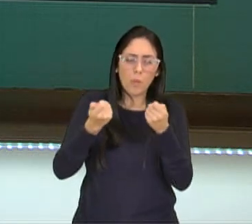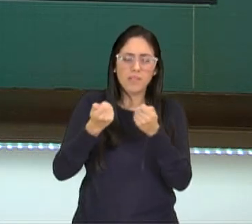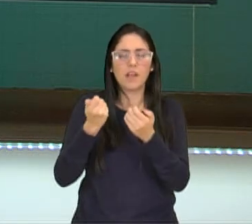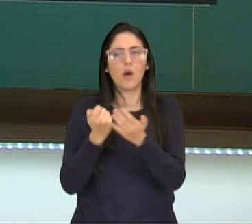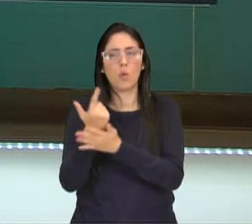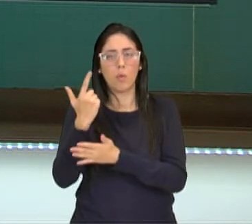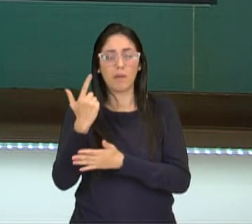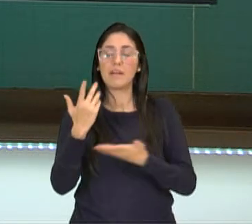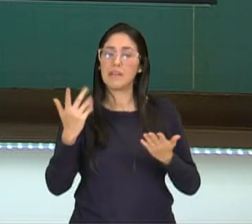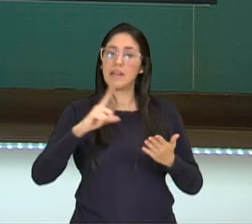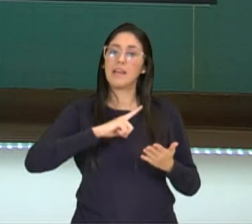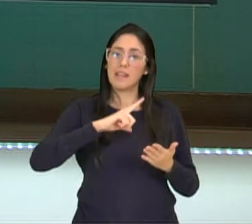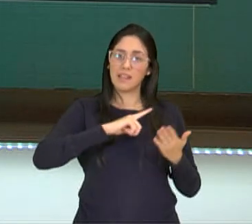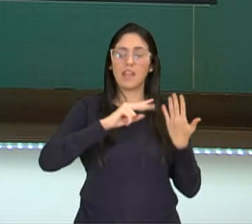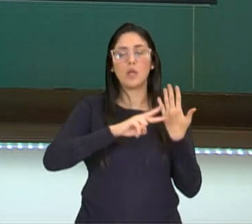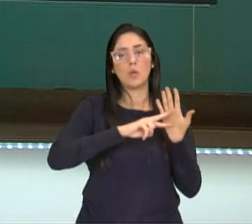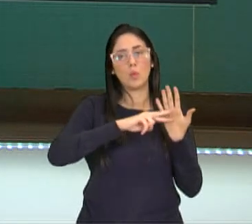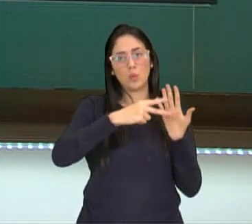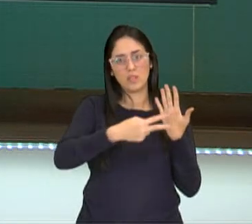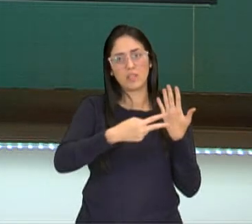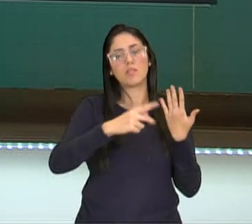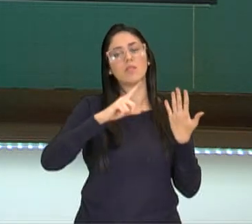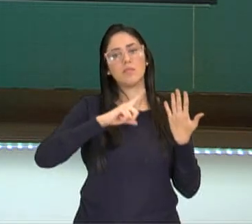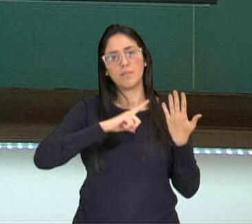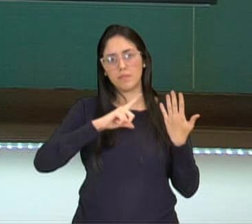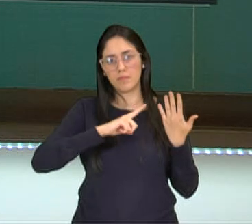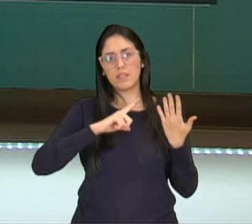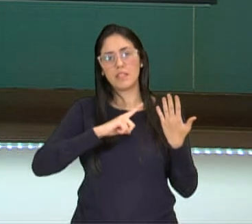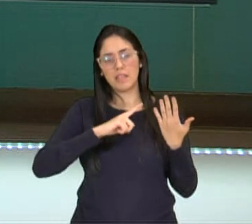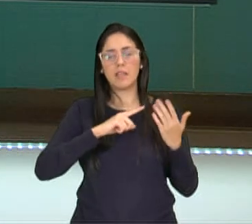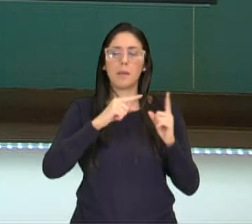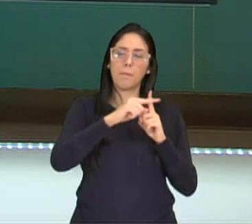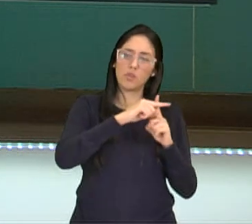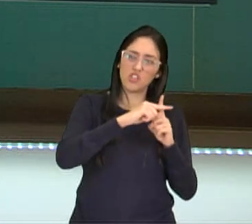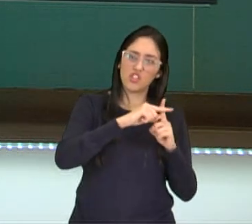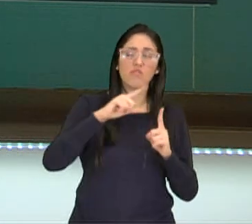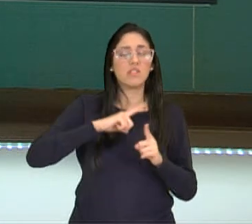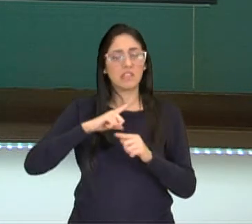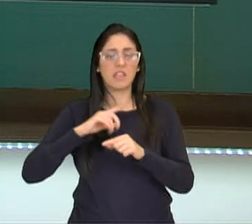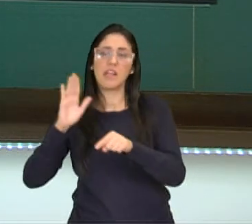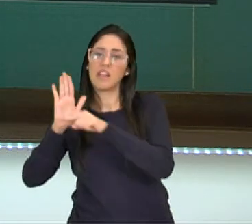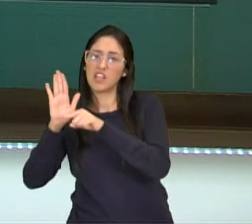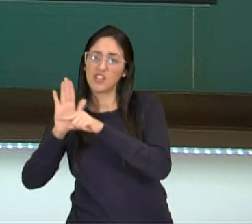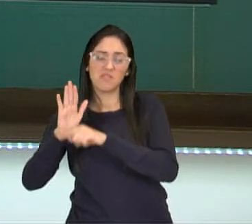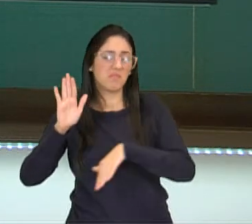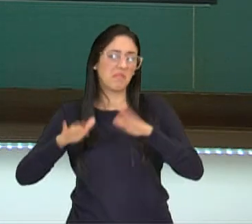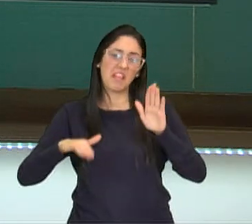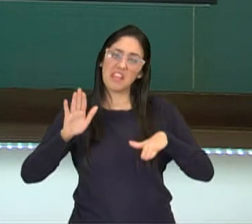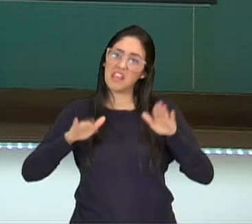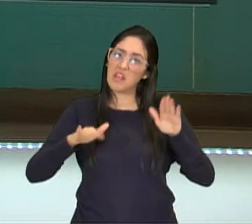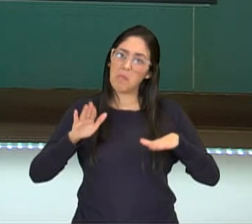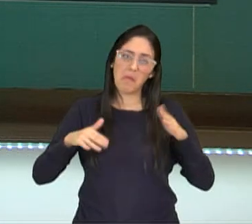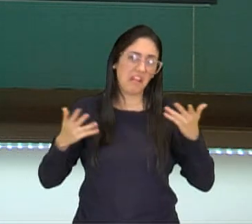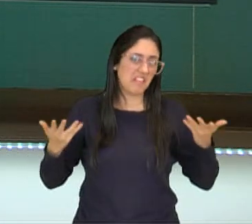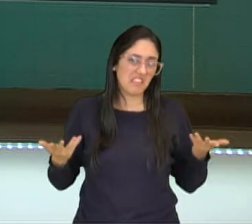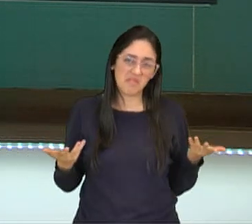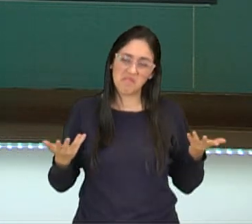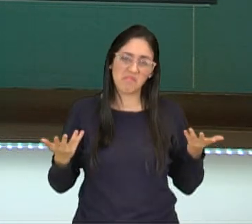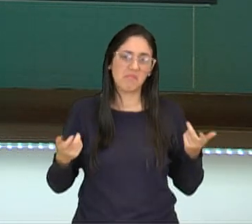tem consequências e vantagens e desvantagens. Vai depender exatamente de